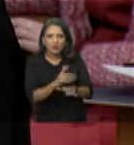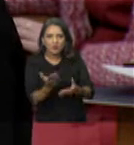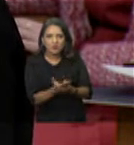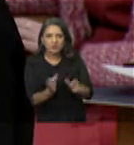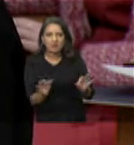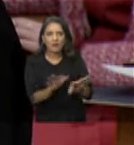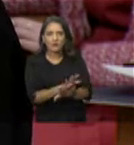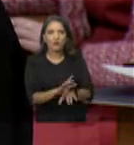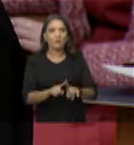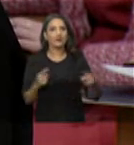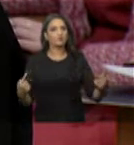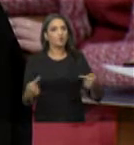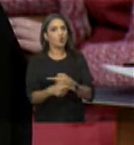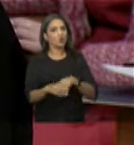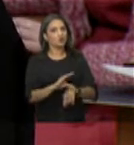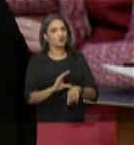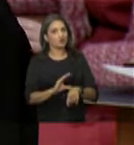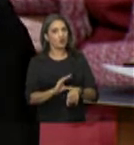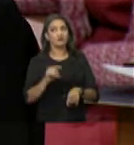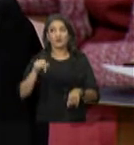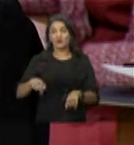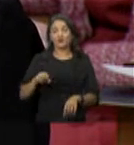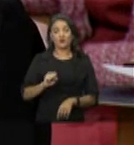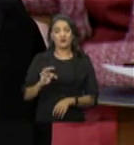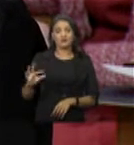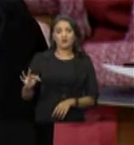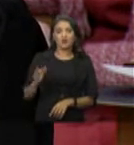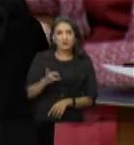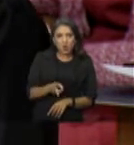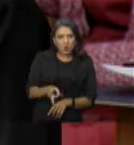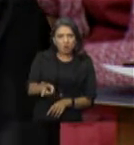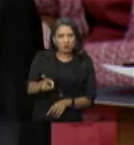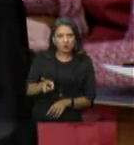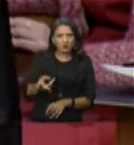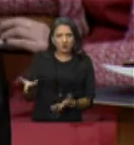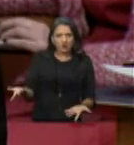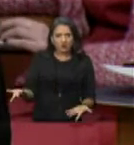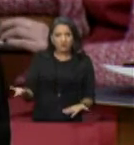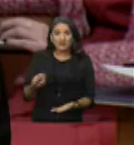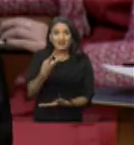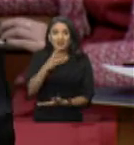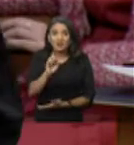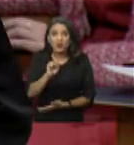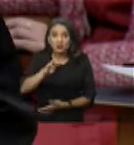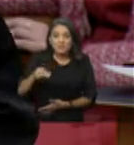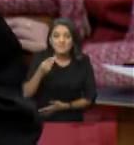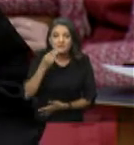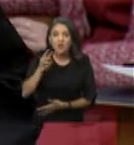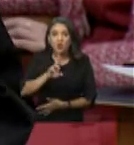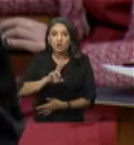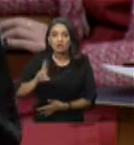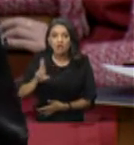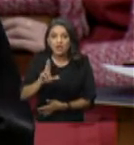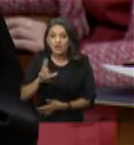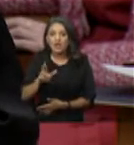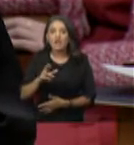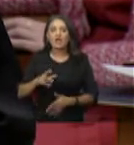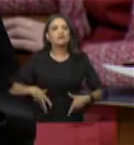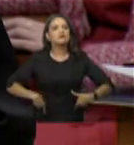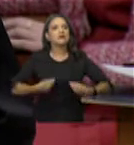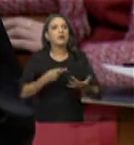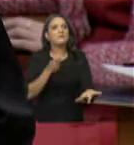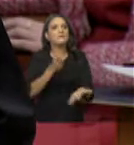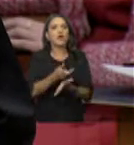desconstituída por esse Supremo Tribunal Federal continue a Gerar efeitos não é razoável que 38 milhões de reais tenham sido desembolsados e